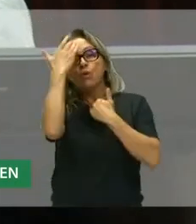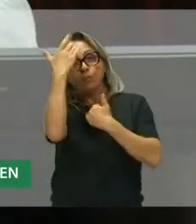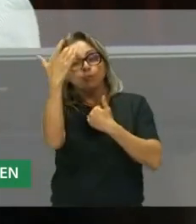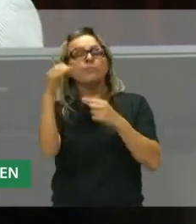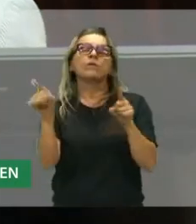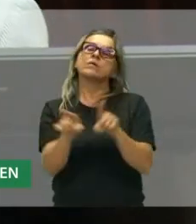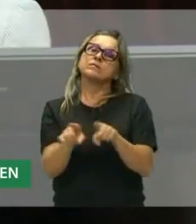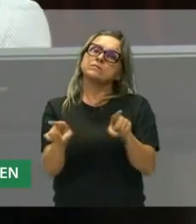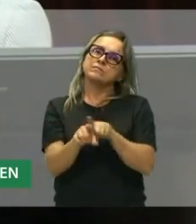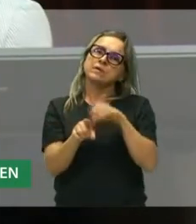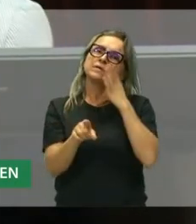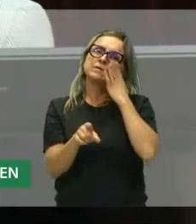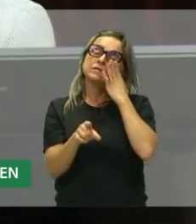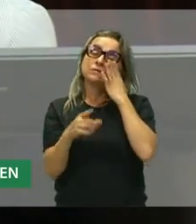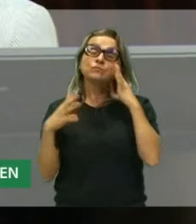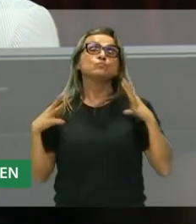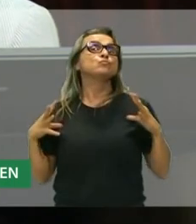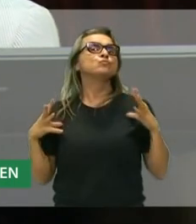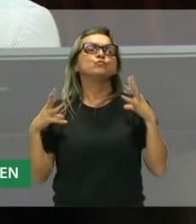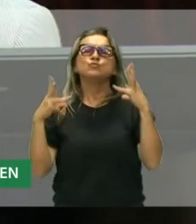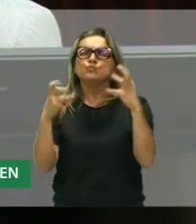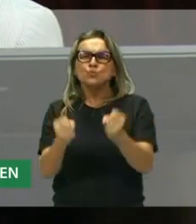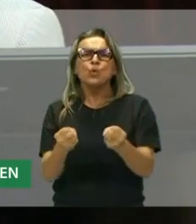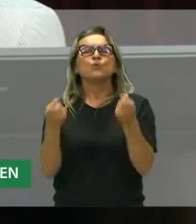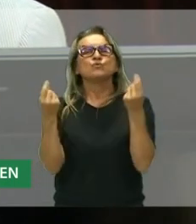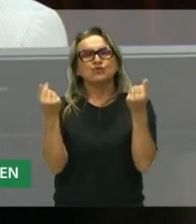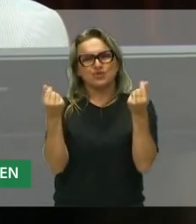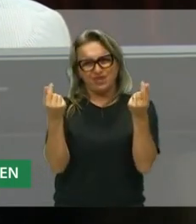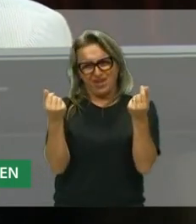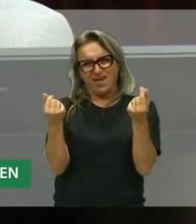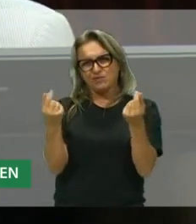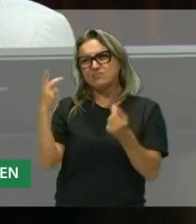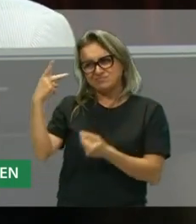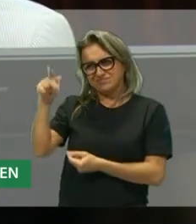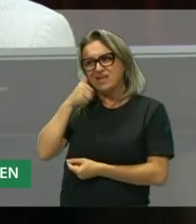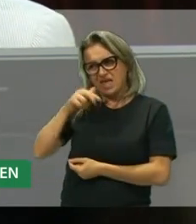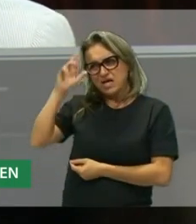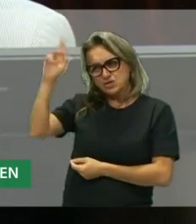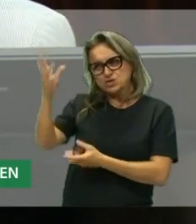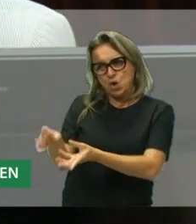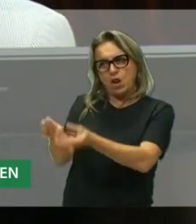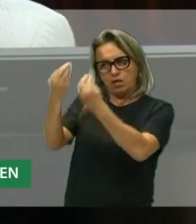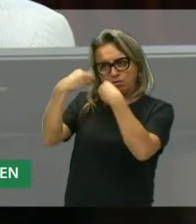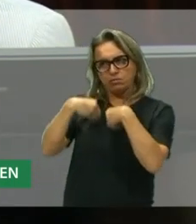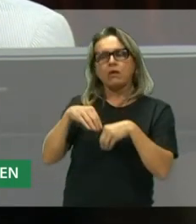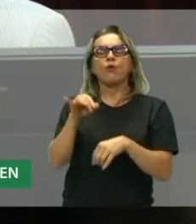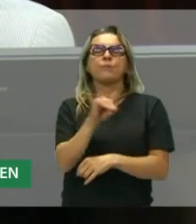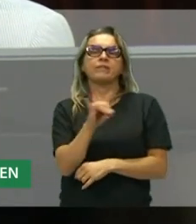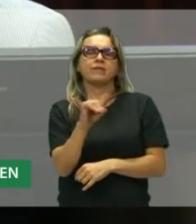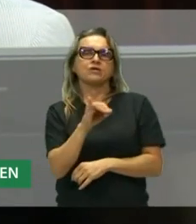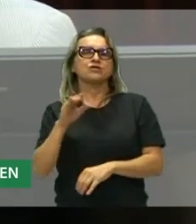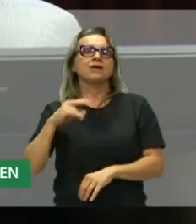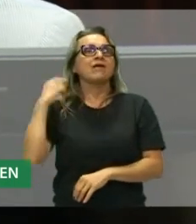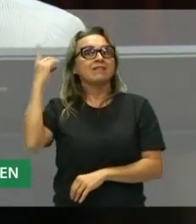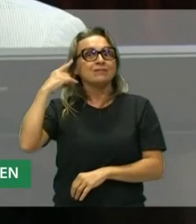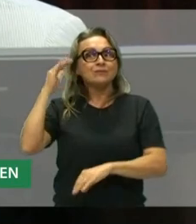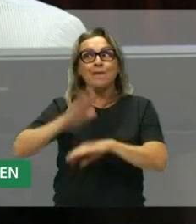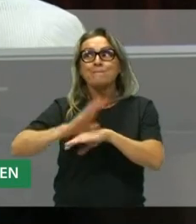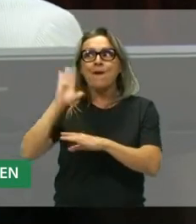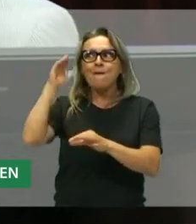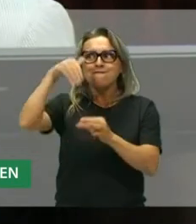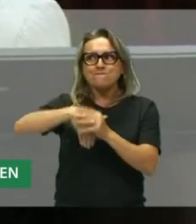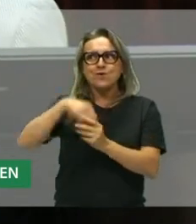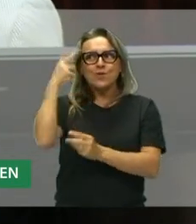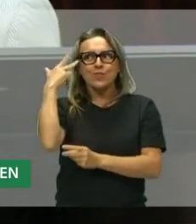também por todos os recursos que a senhora mandou. E, com certeza, tendo sido a deputada mais votada da história de Santa